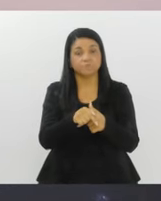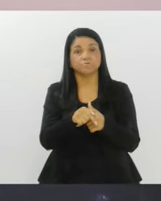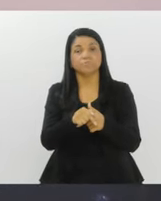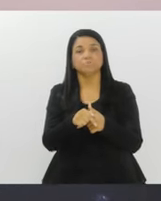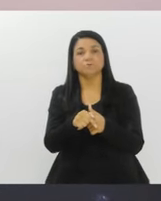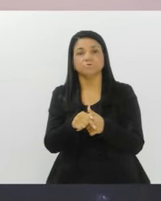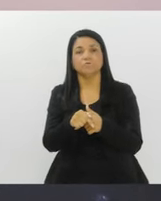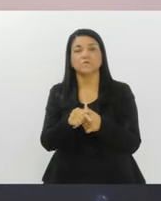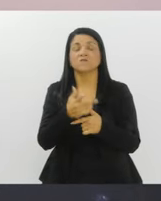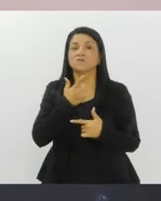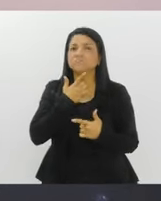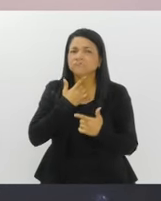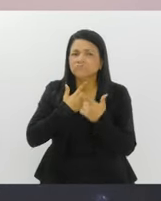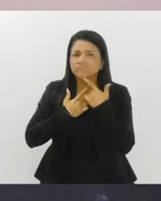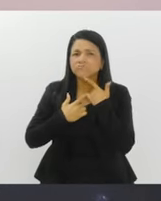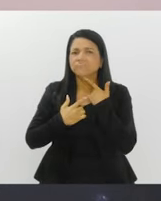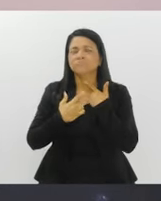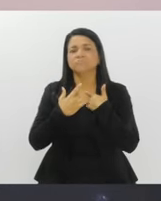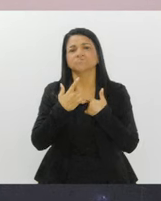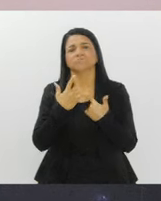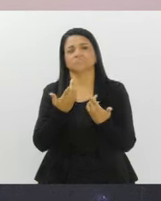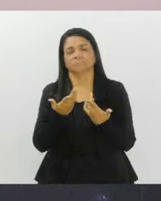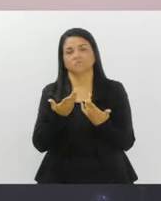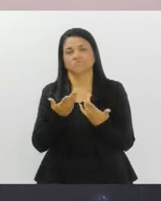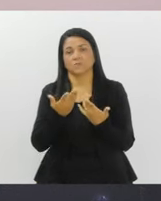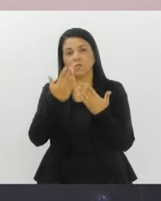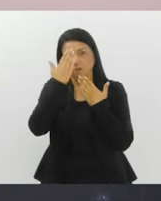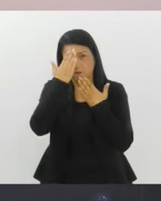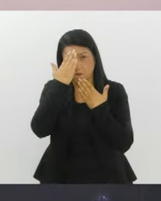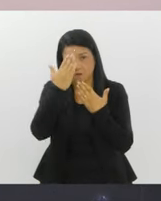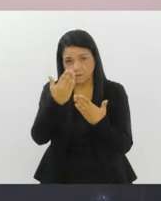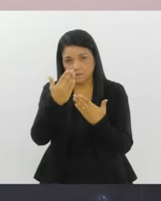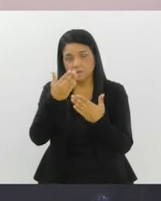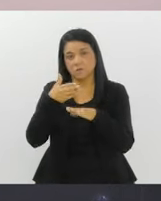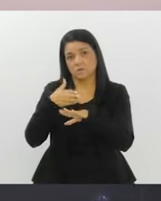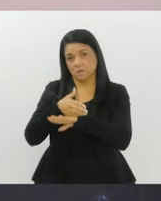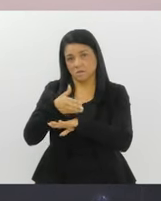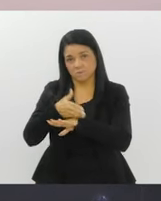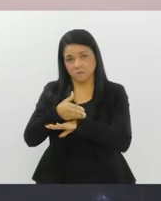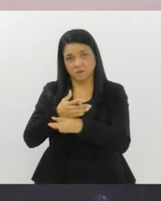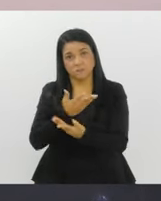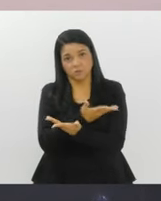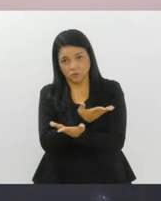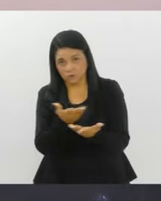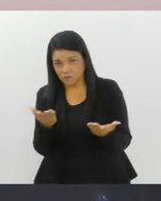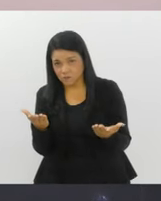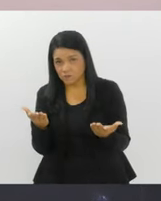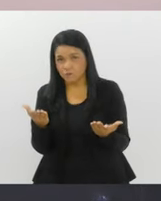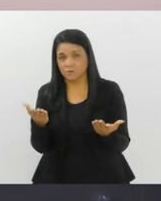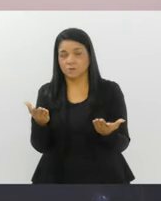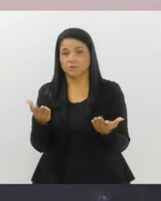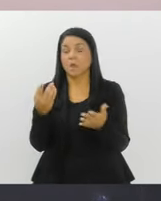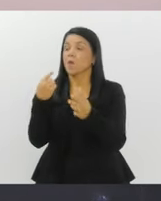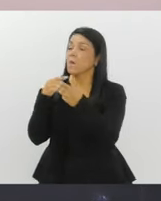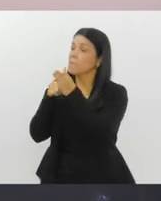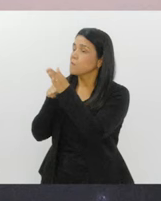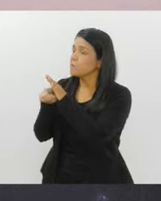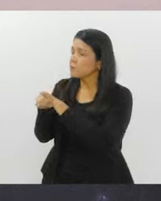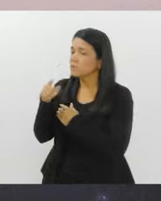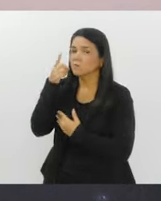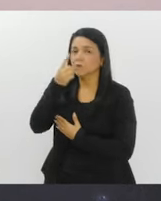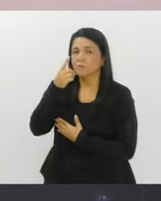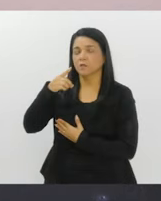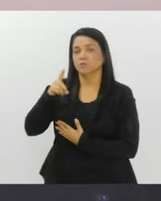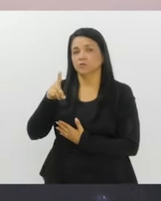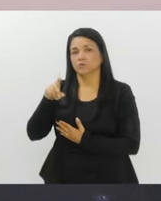nosso desejo. Eu agradeço a presença de todos e todas. E pergunta ao deputado